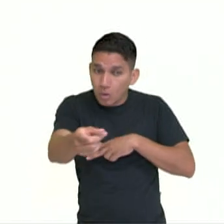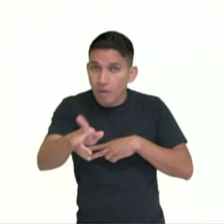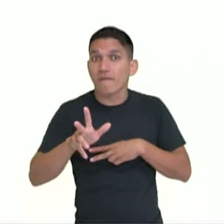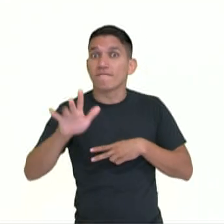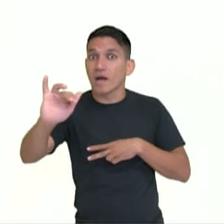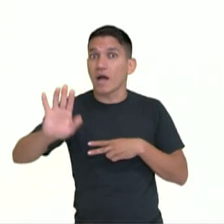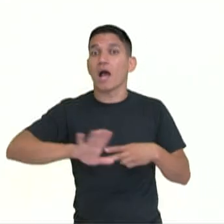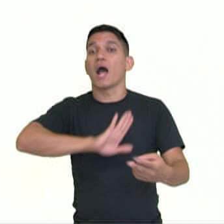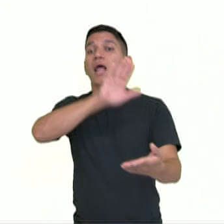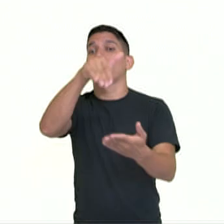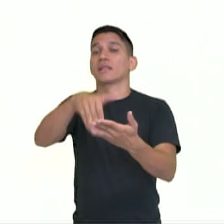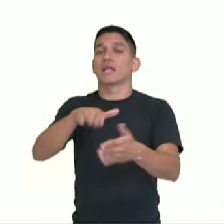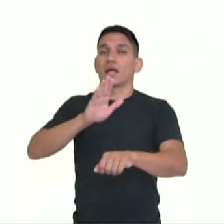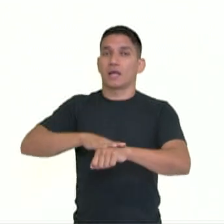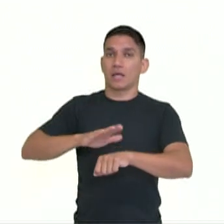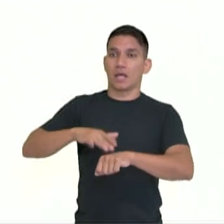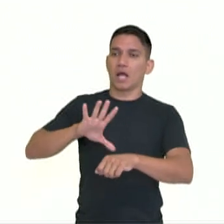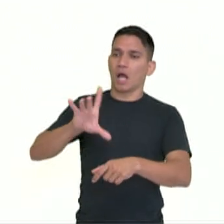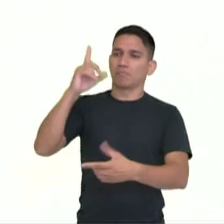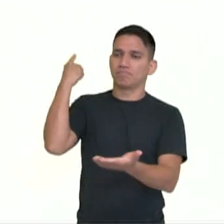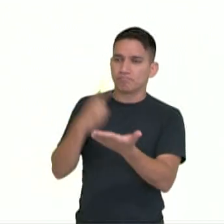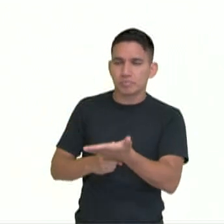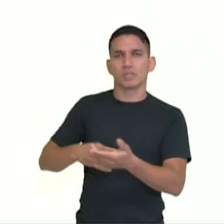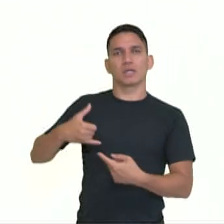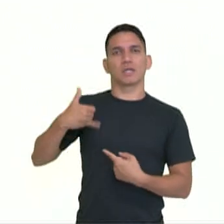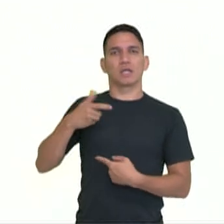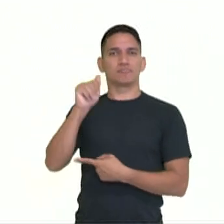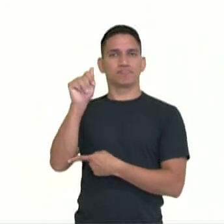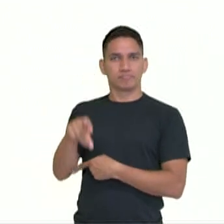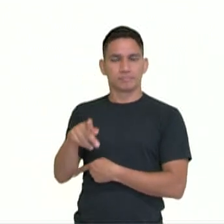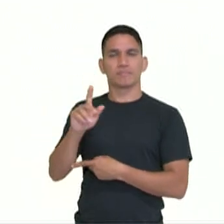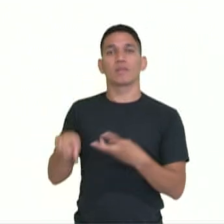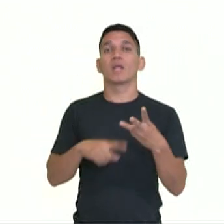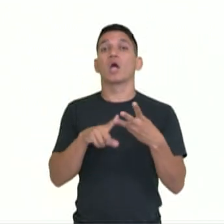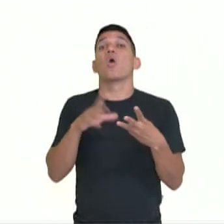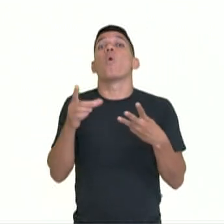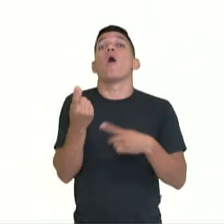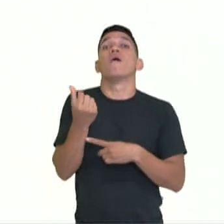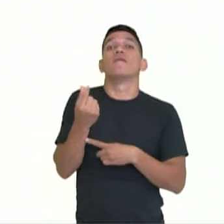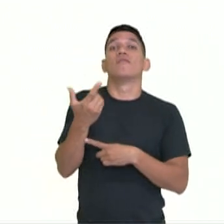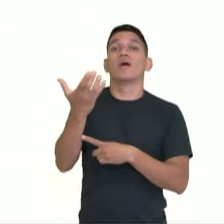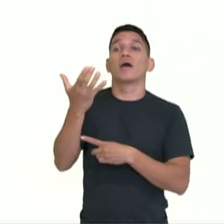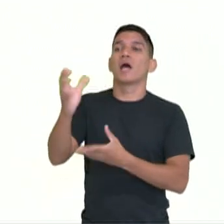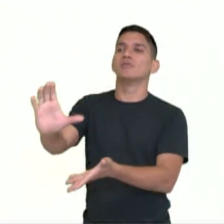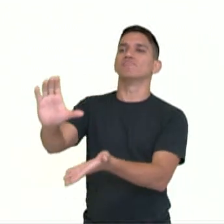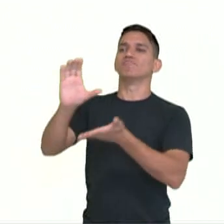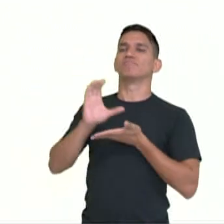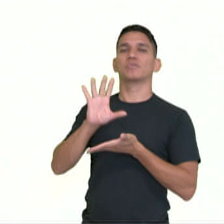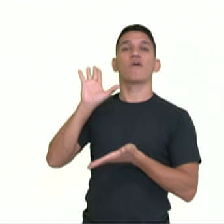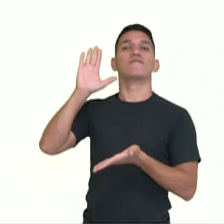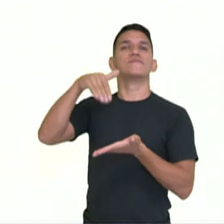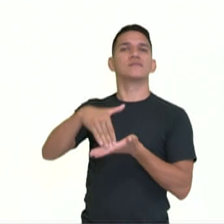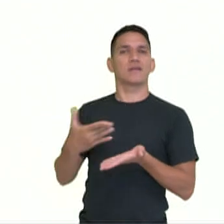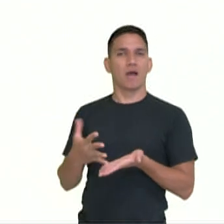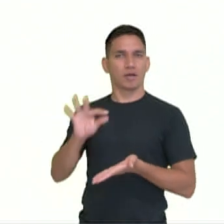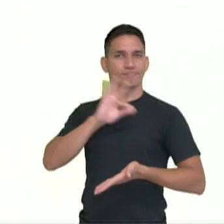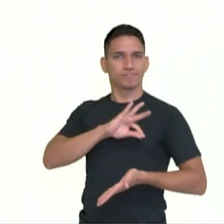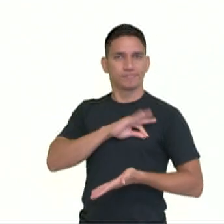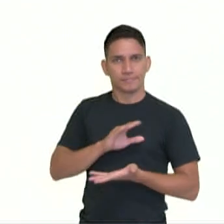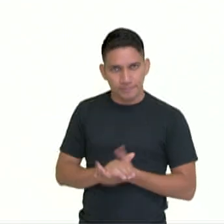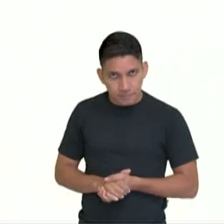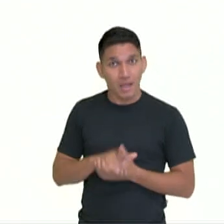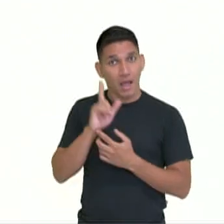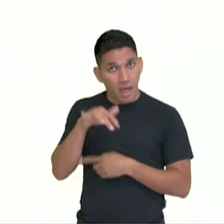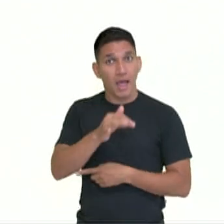contribuir até o momento que você decide que é a aposentadoria e qual é o valor que você quer receber de aposentadoria. Então, é um exemplo